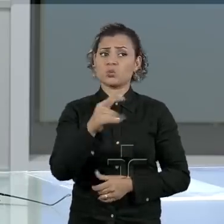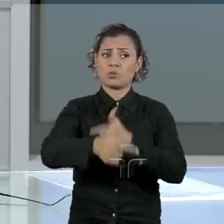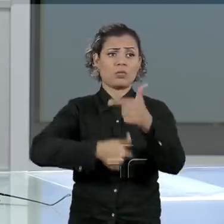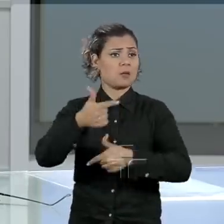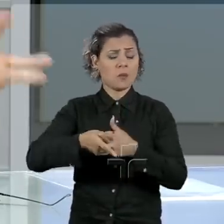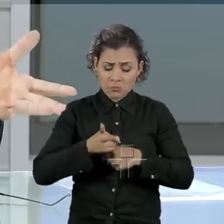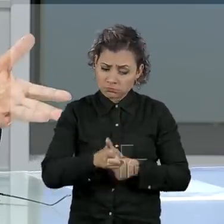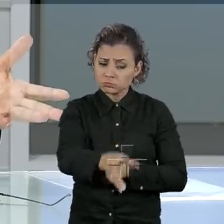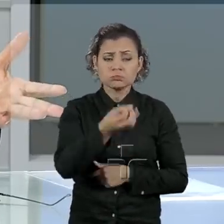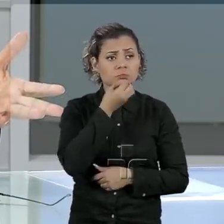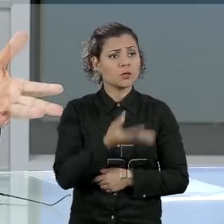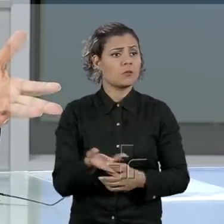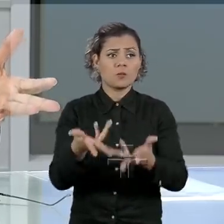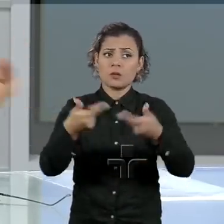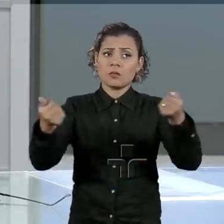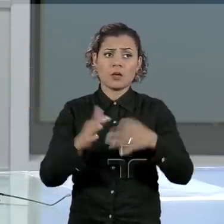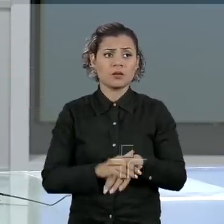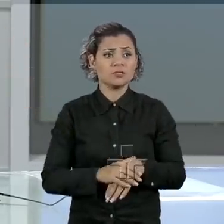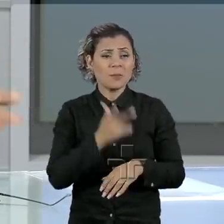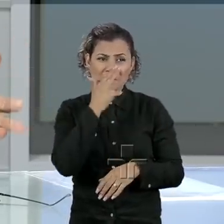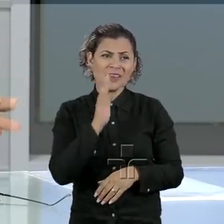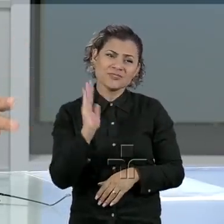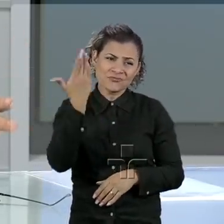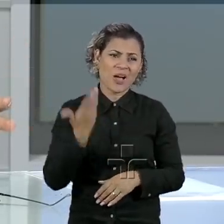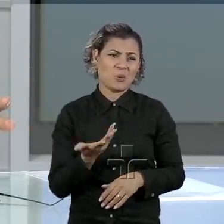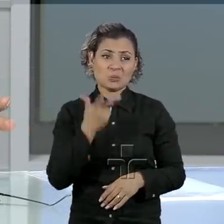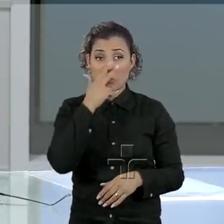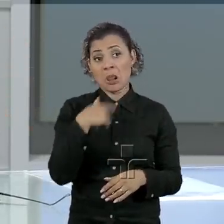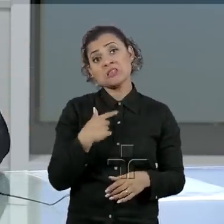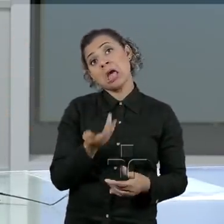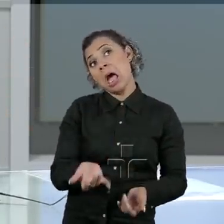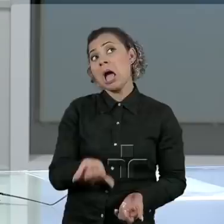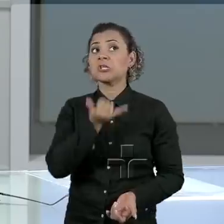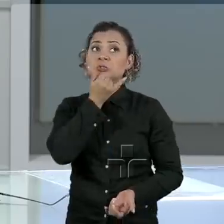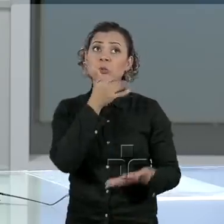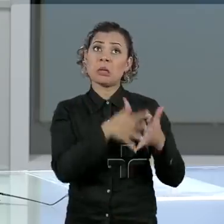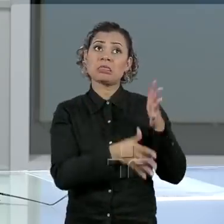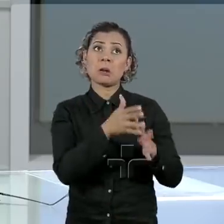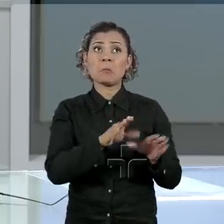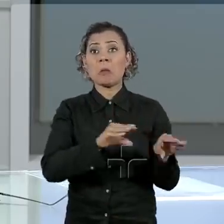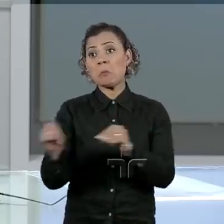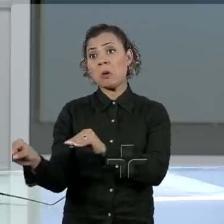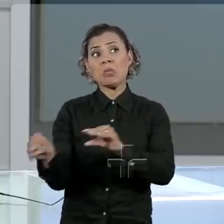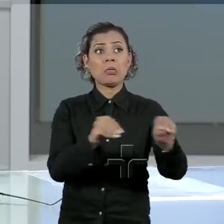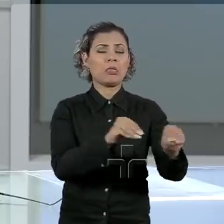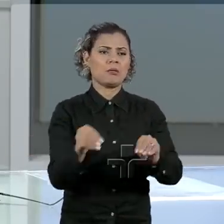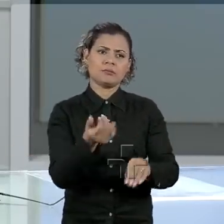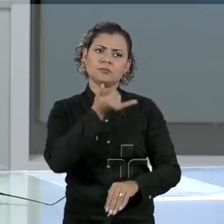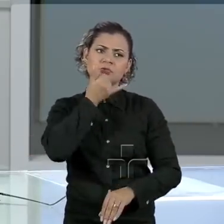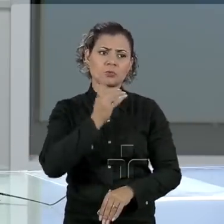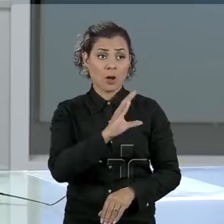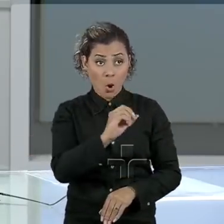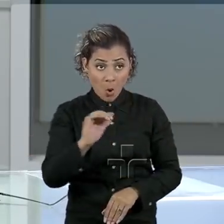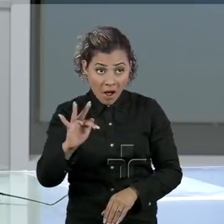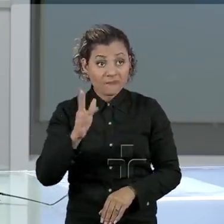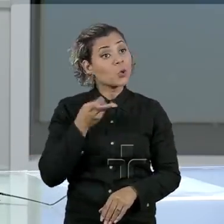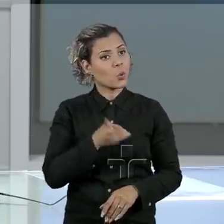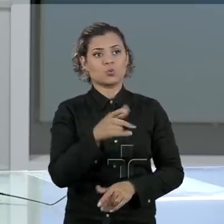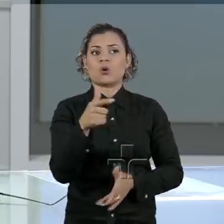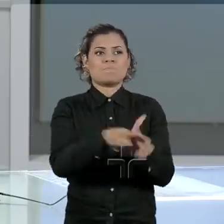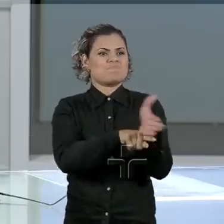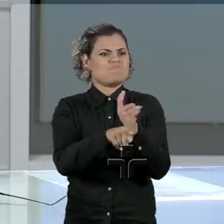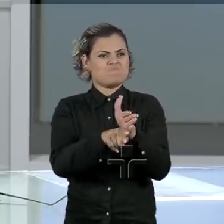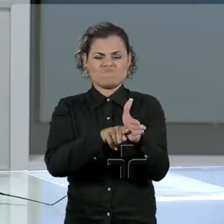mim, é um falso dilema que se criou. Ou fica aqui ou fica ali. O que não pode o COAF é deixar de fazer o que fazia. E se